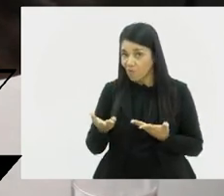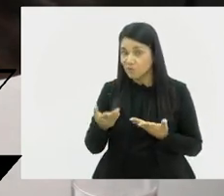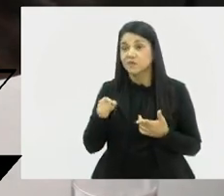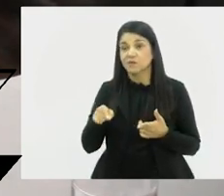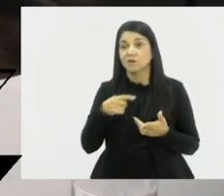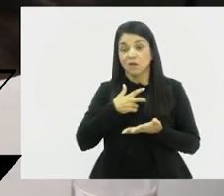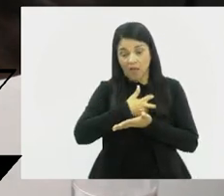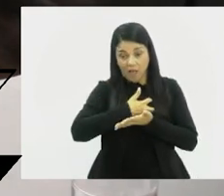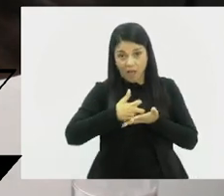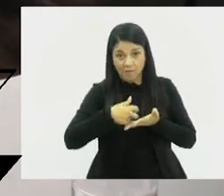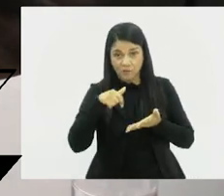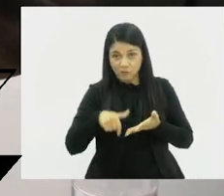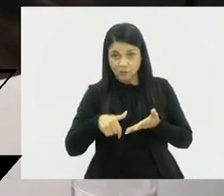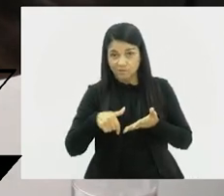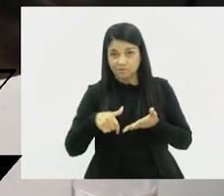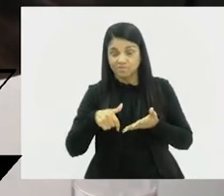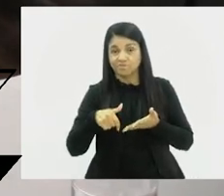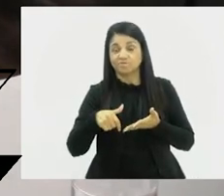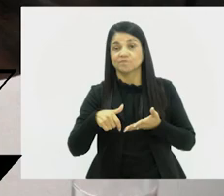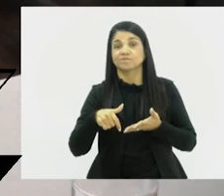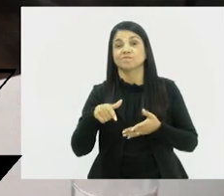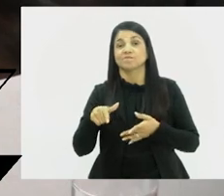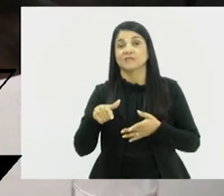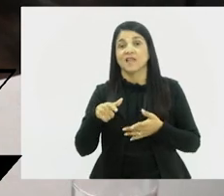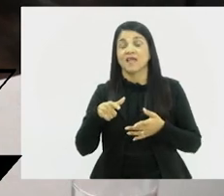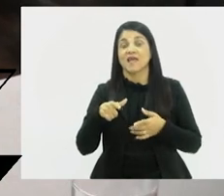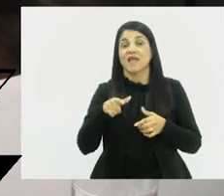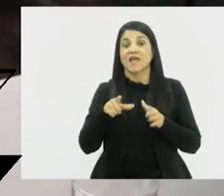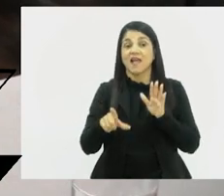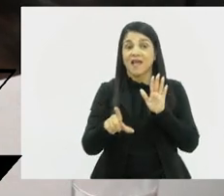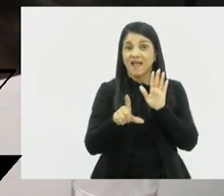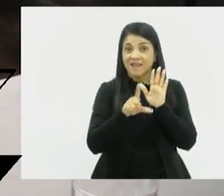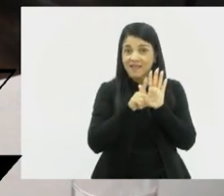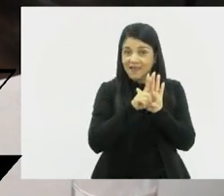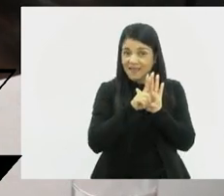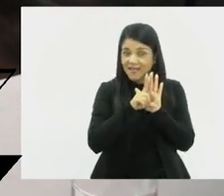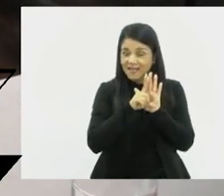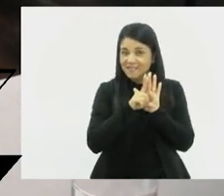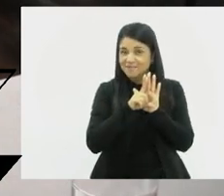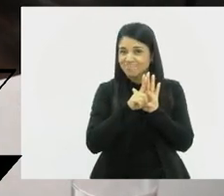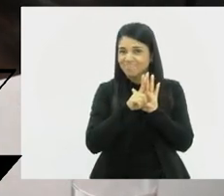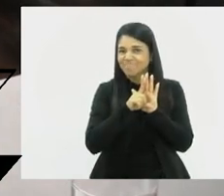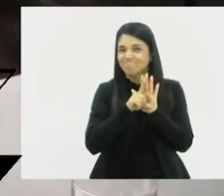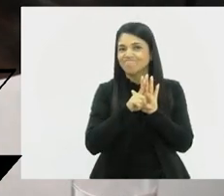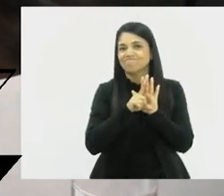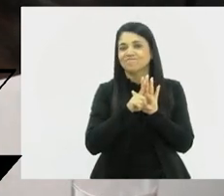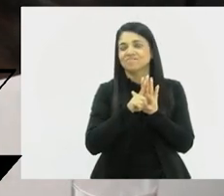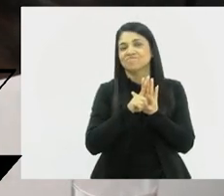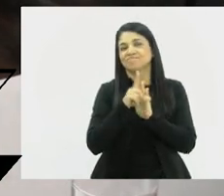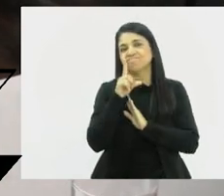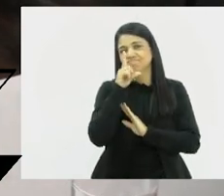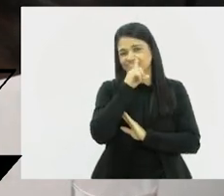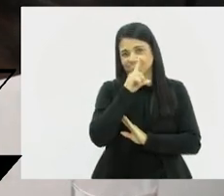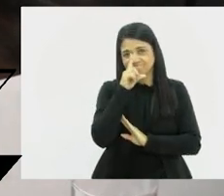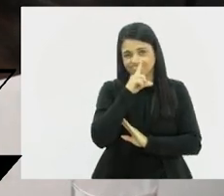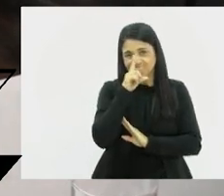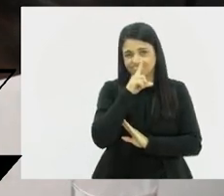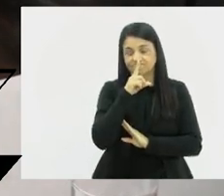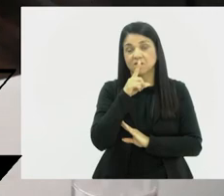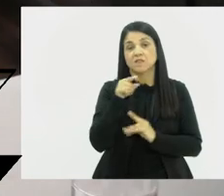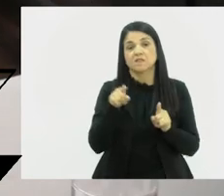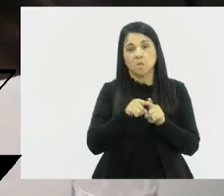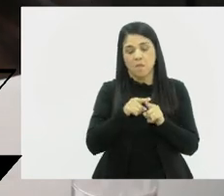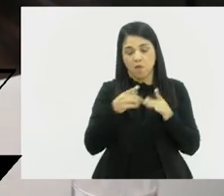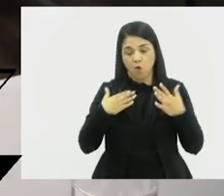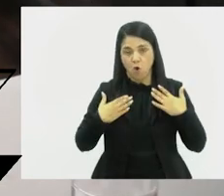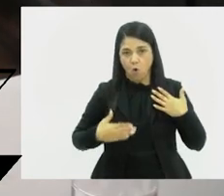penal dessa lei de contravenções, olha o quanto é defasada, somada à possível lesão corporal e crime